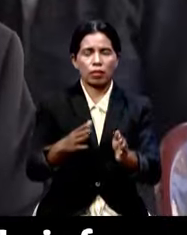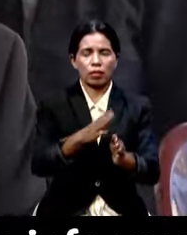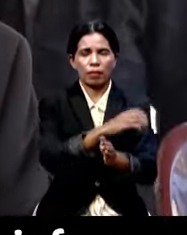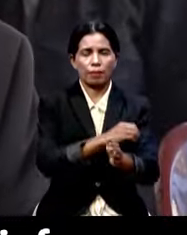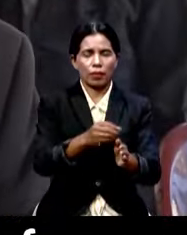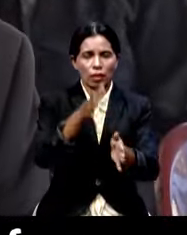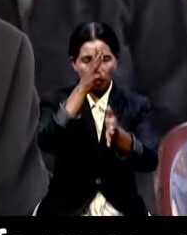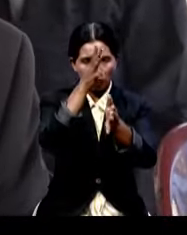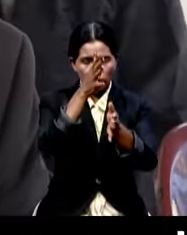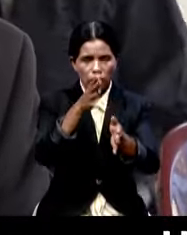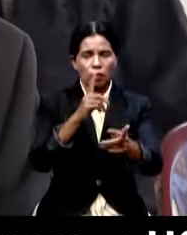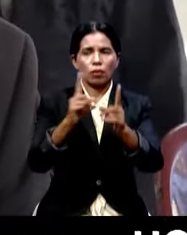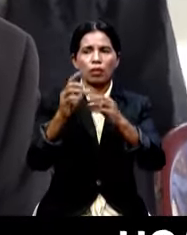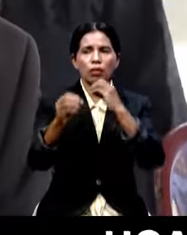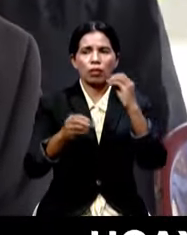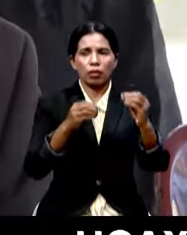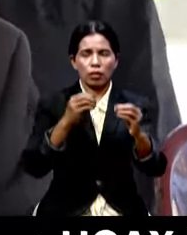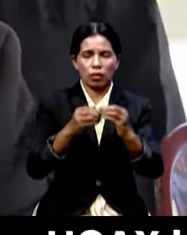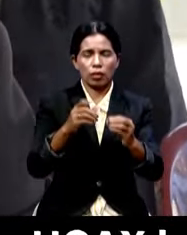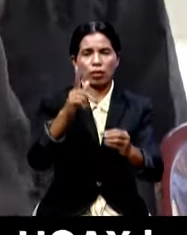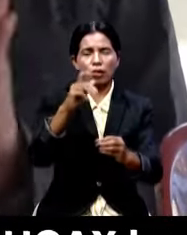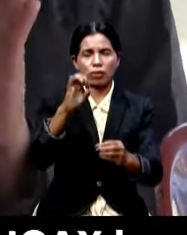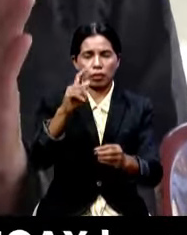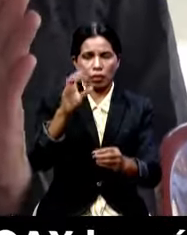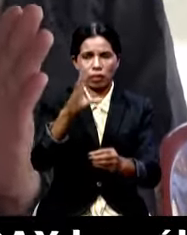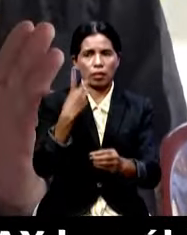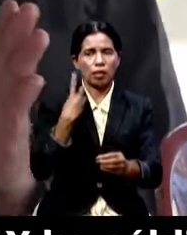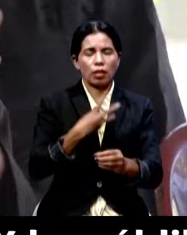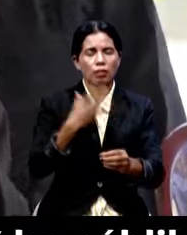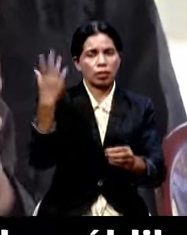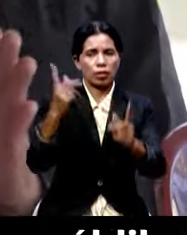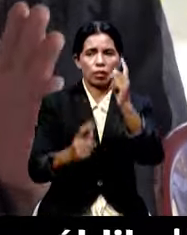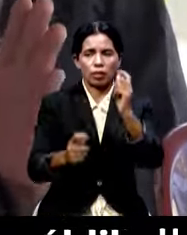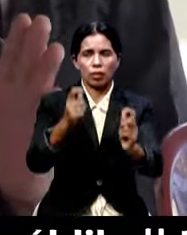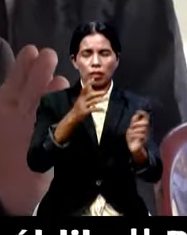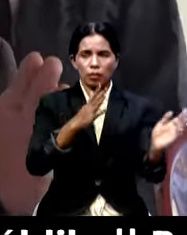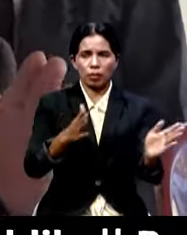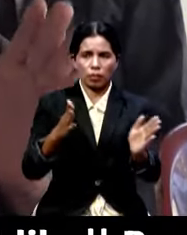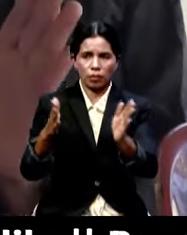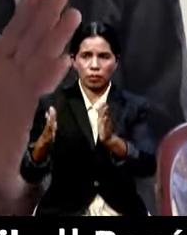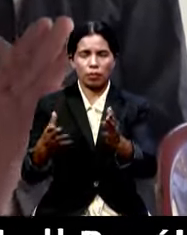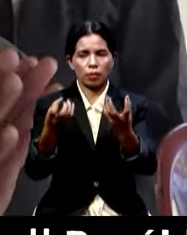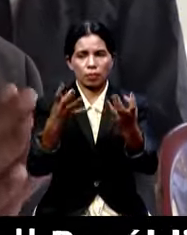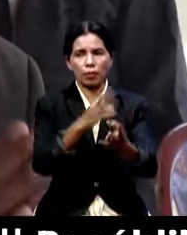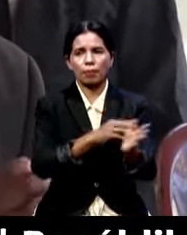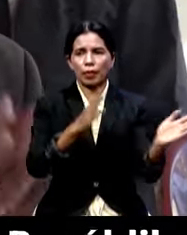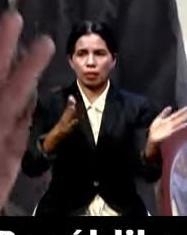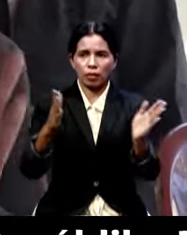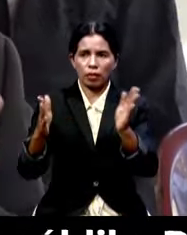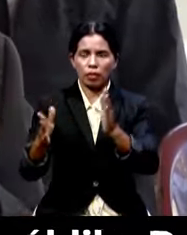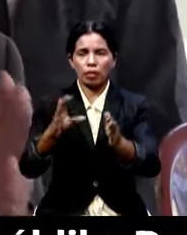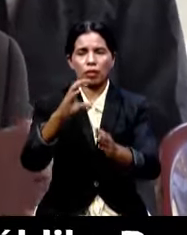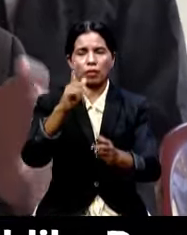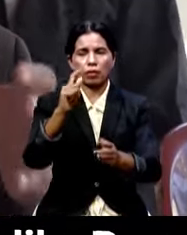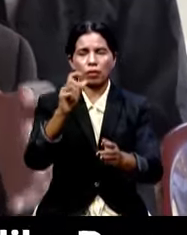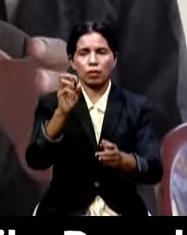é, né? 134 procedimento cautelar. A minha tribunal não vai nem processo ou em. Procedimento cautelar,